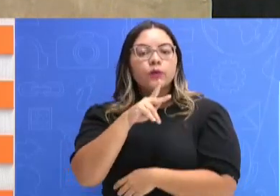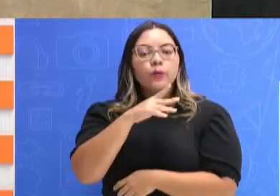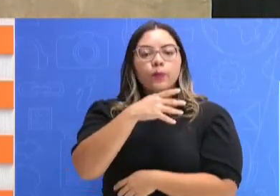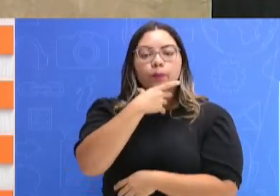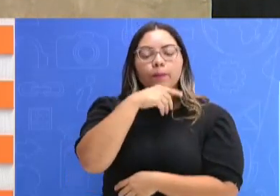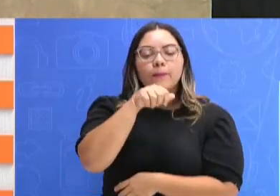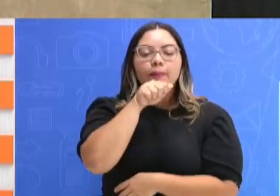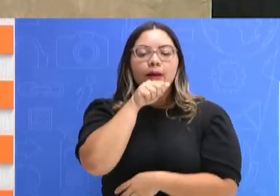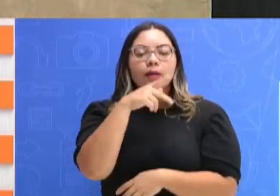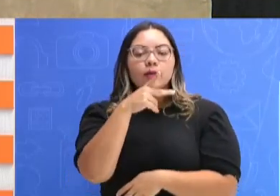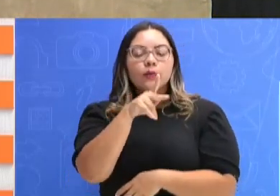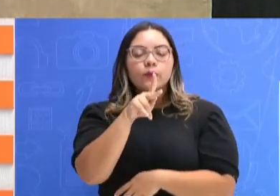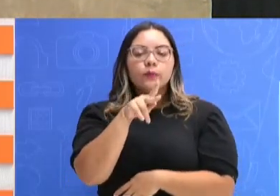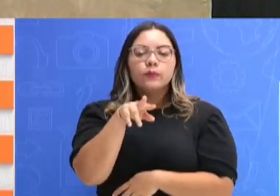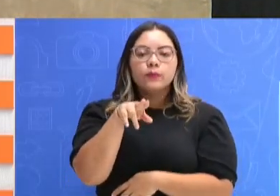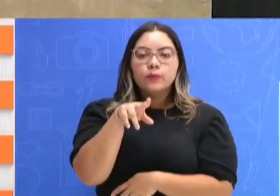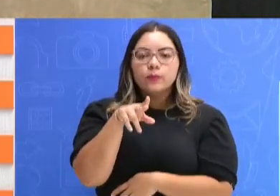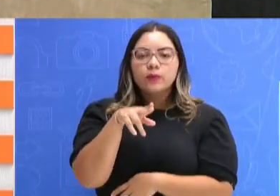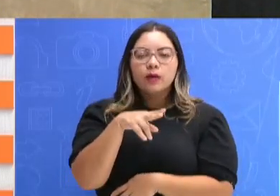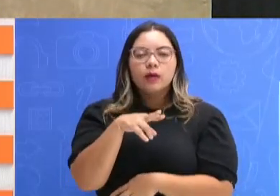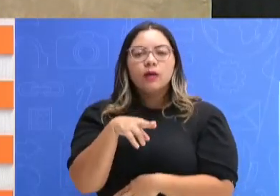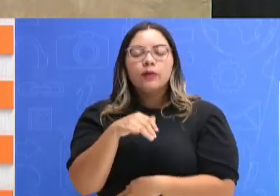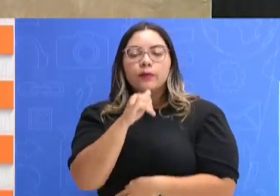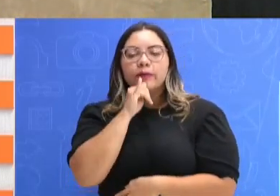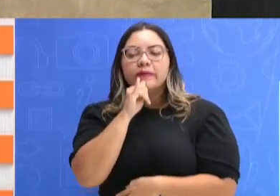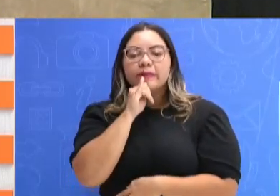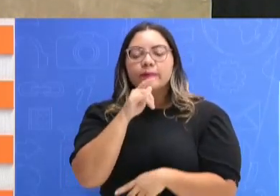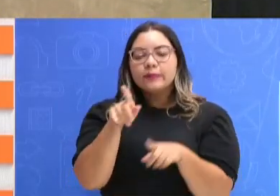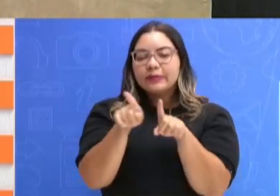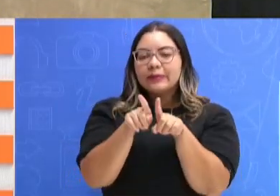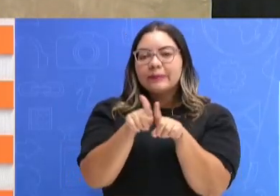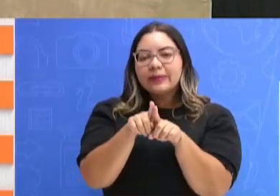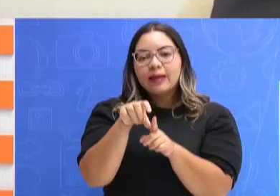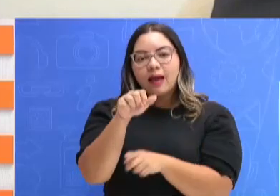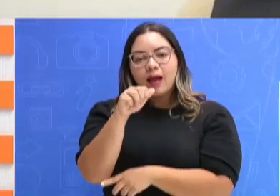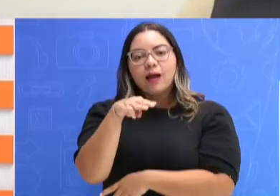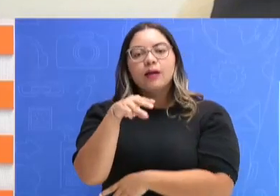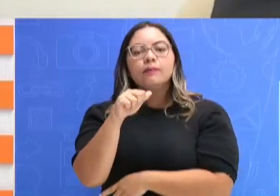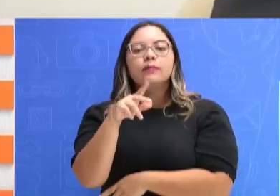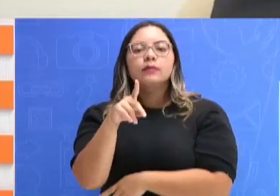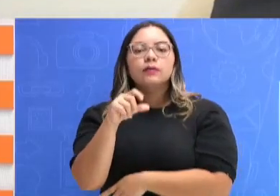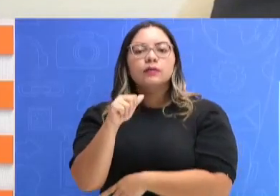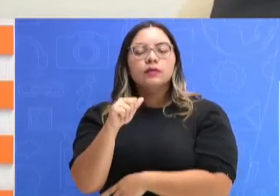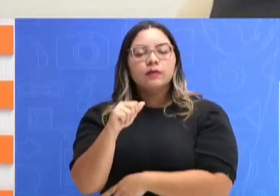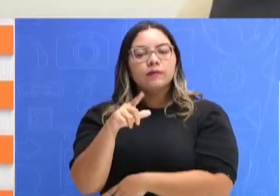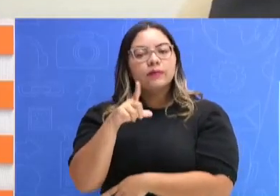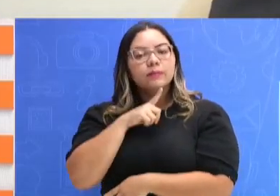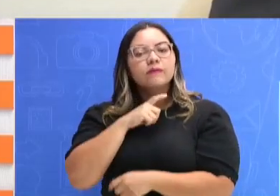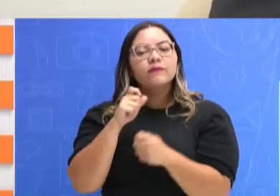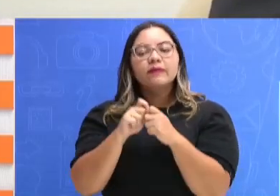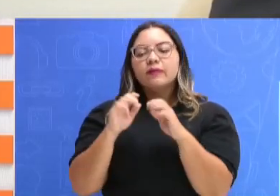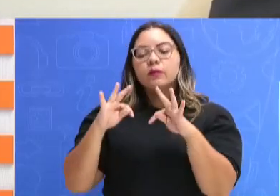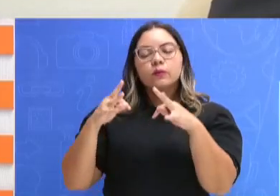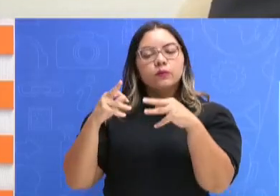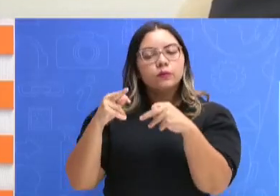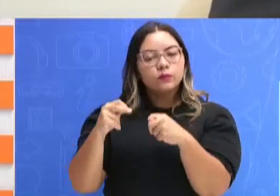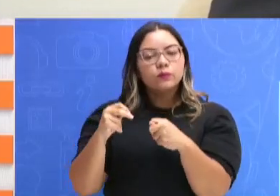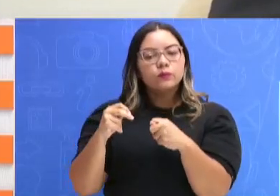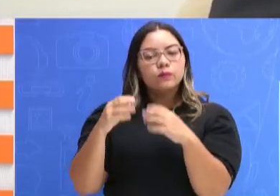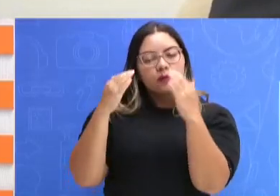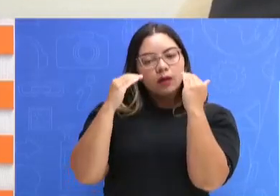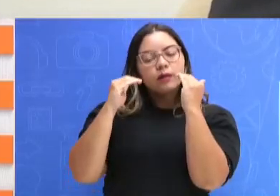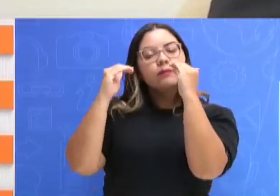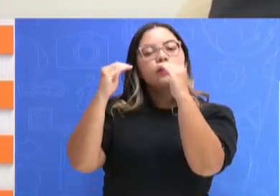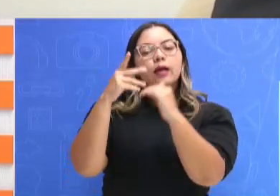e tendo um exemplo presente dentro de casa, a Amanda com certeza vai honrar tudo isso, eu não tenho dúvida, que ela vai honrar